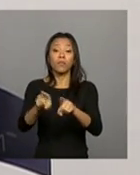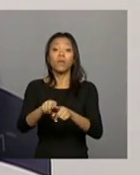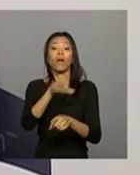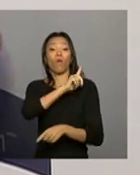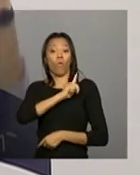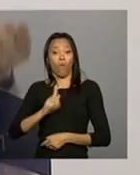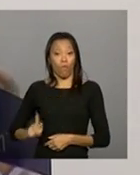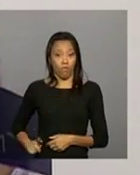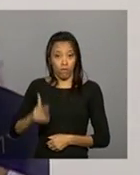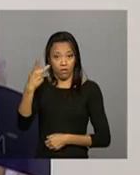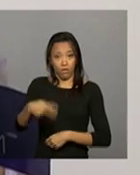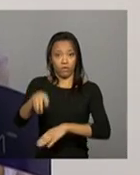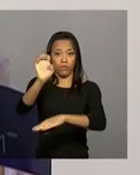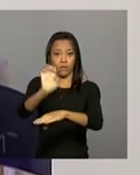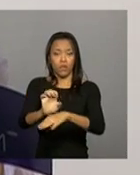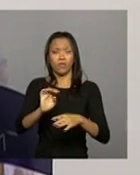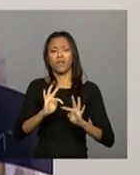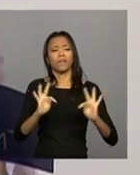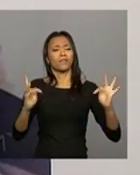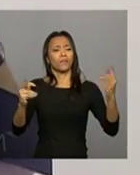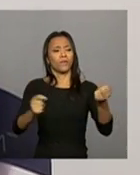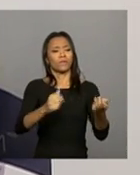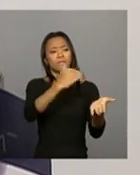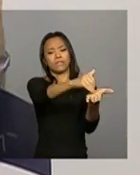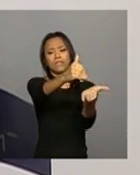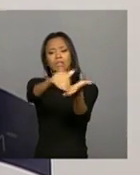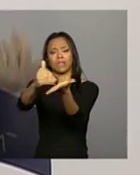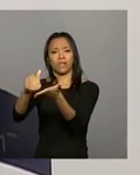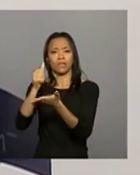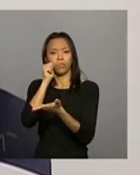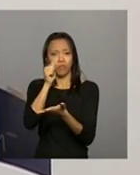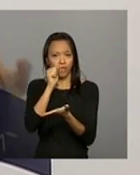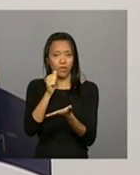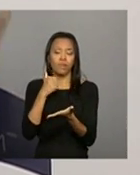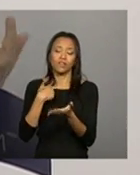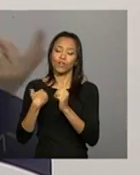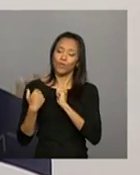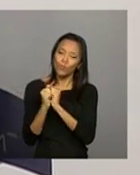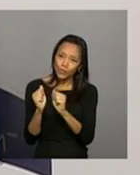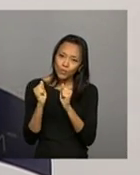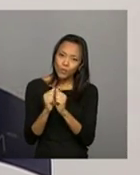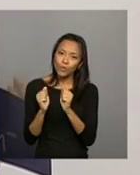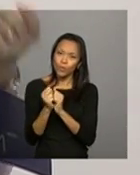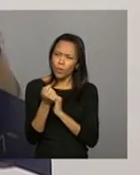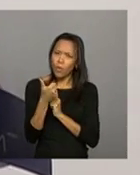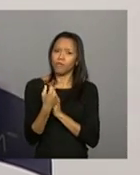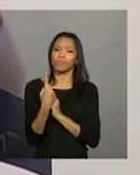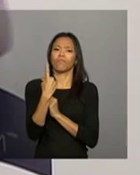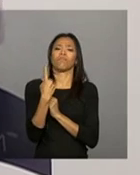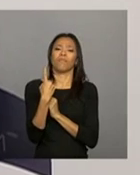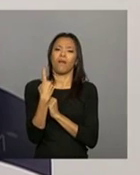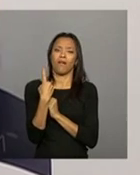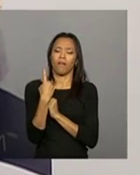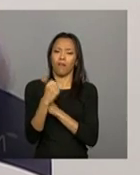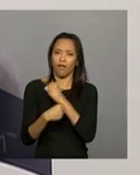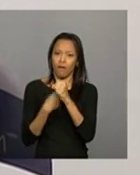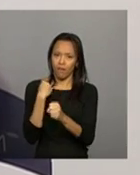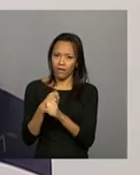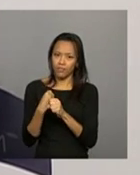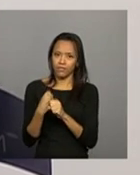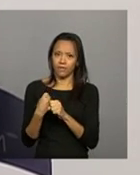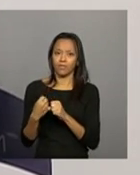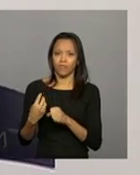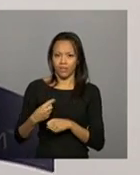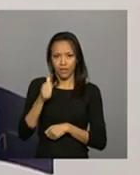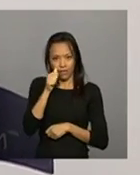e a todas as secretárias de mulheres com as quais eu convivi quase um ano aqui. A Thay está aqui, que não